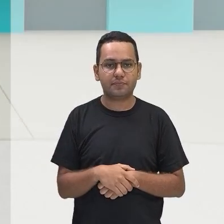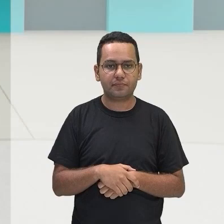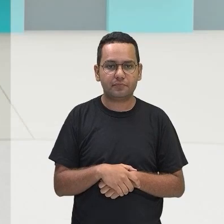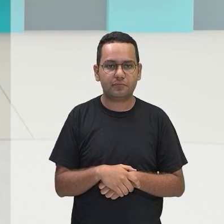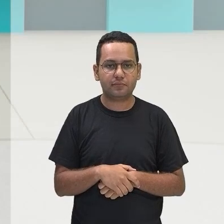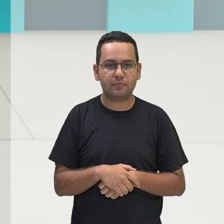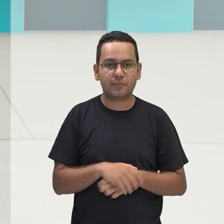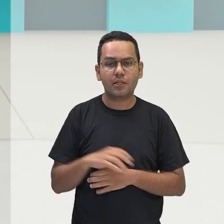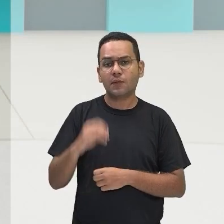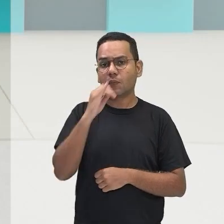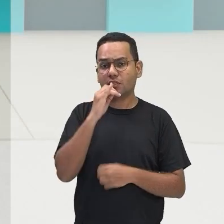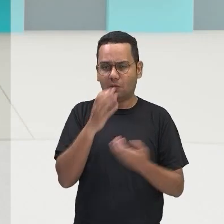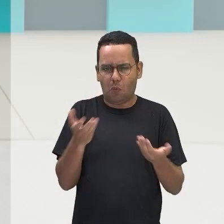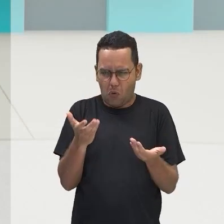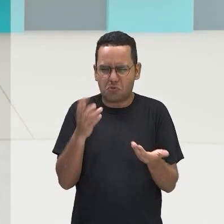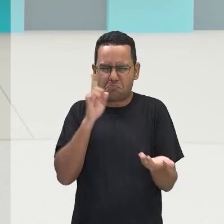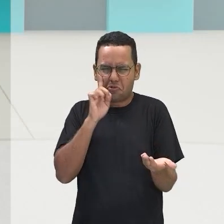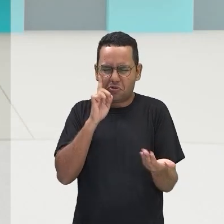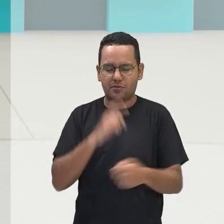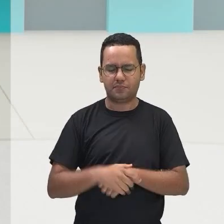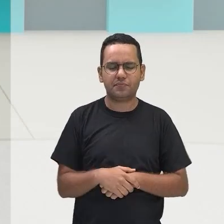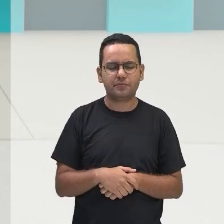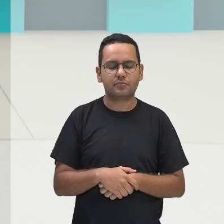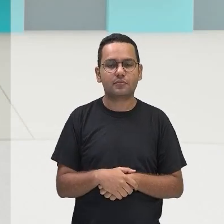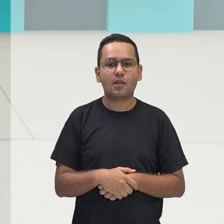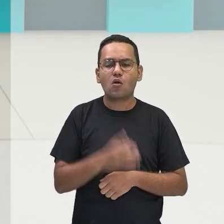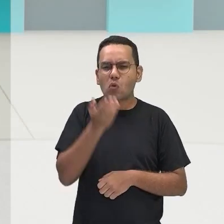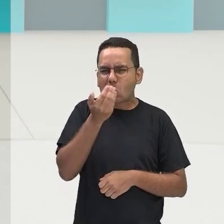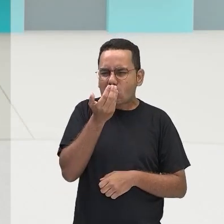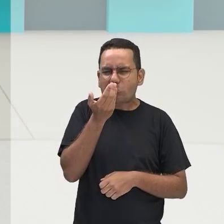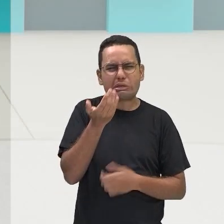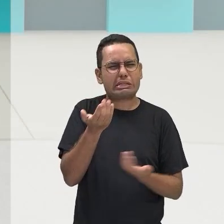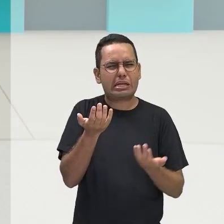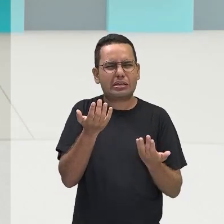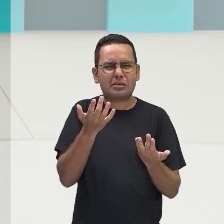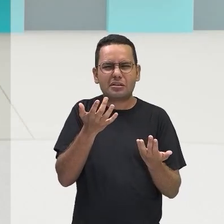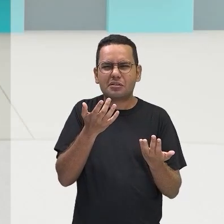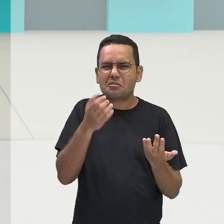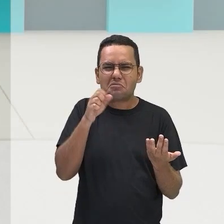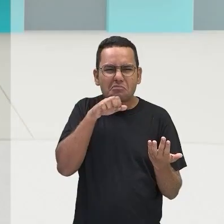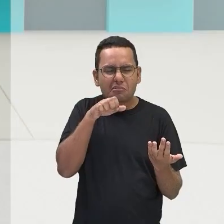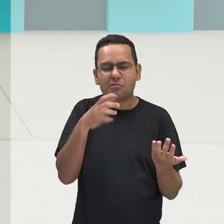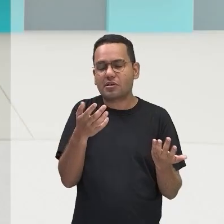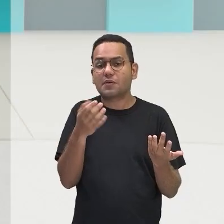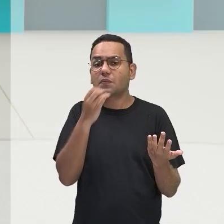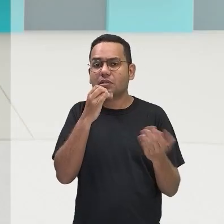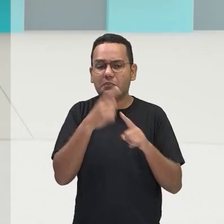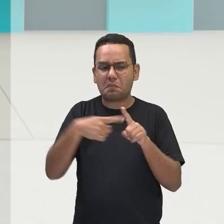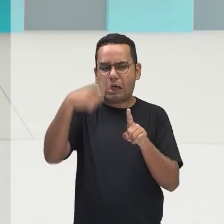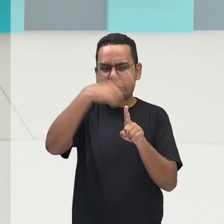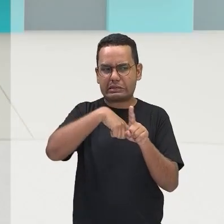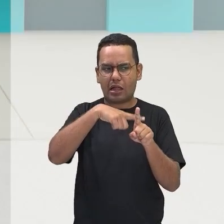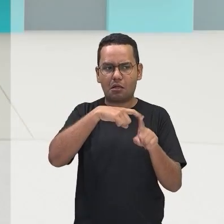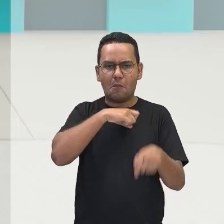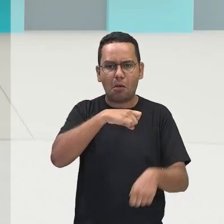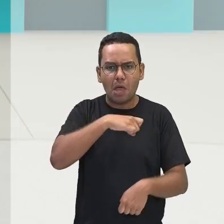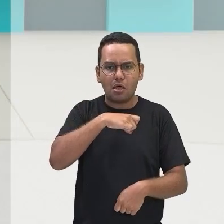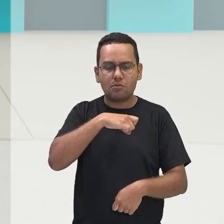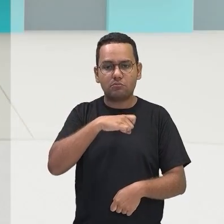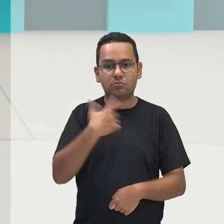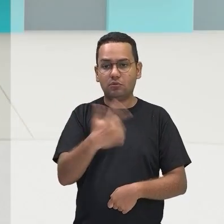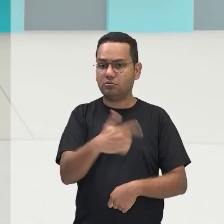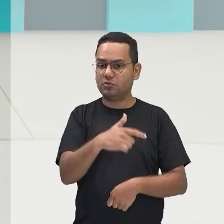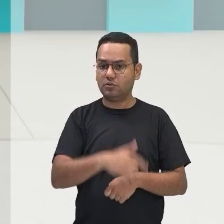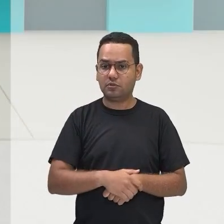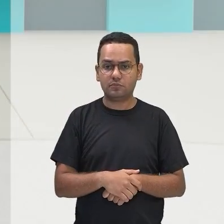má alimentação, antigamente você não escutava falar que ninguém infartava, né? No início do século passado, porque não tinha esse monte de